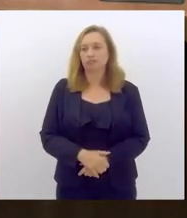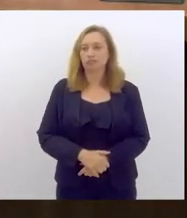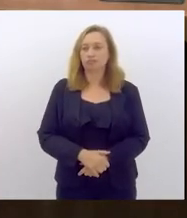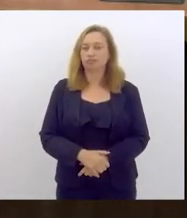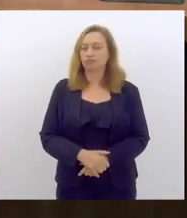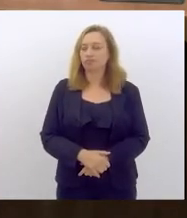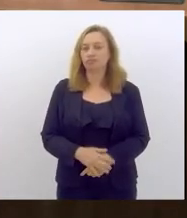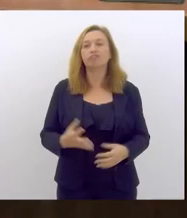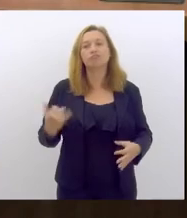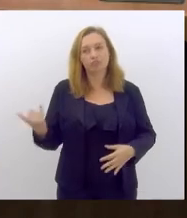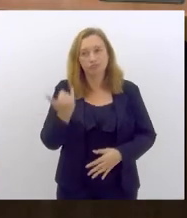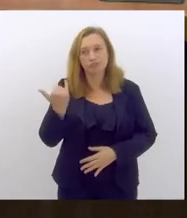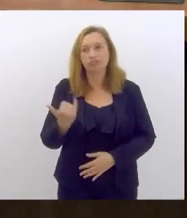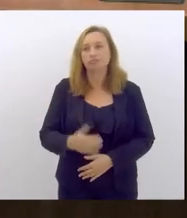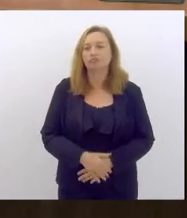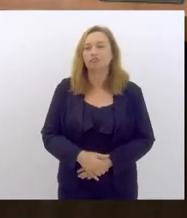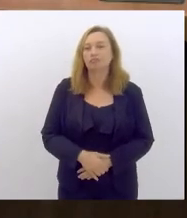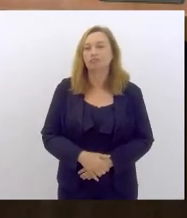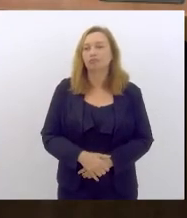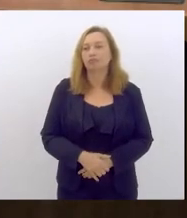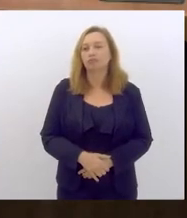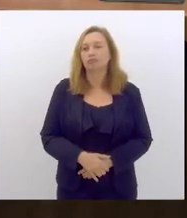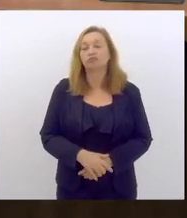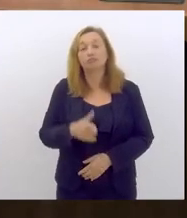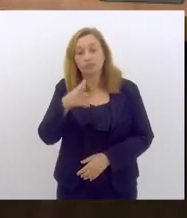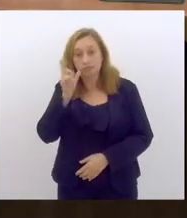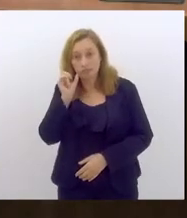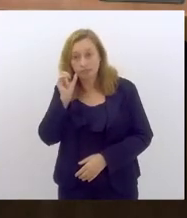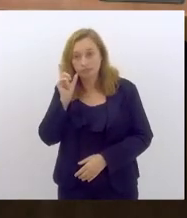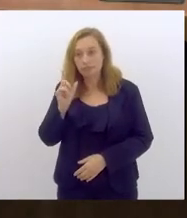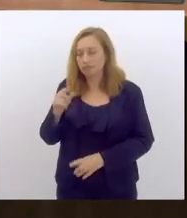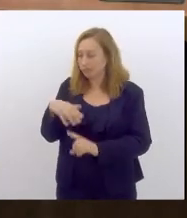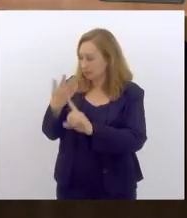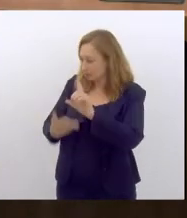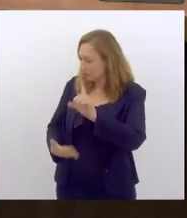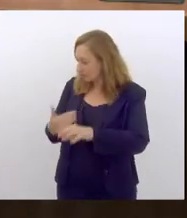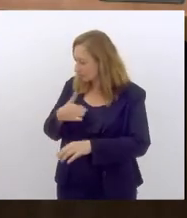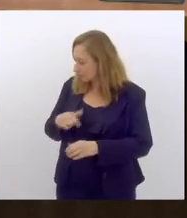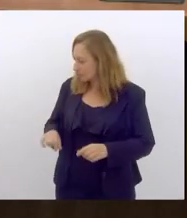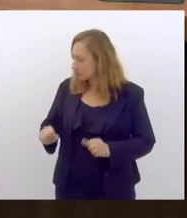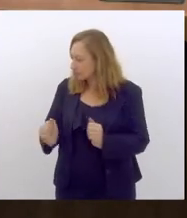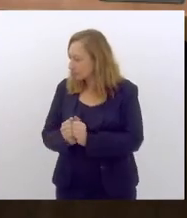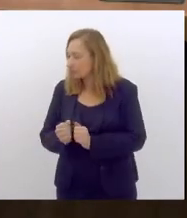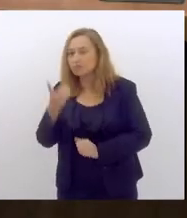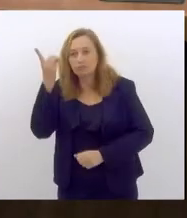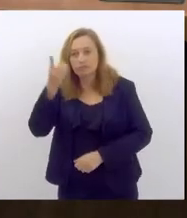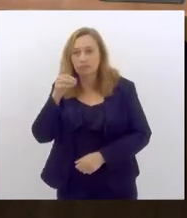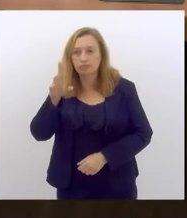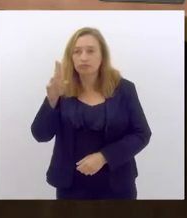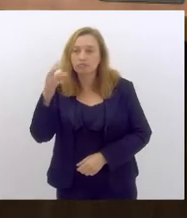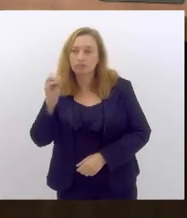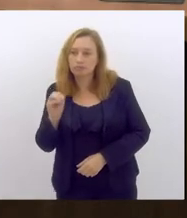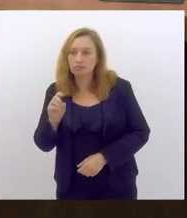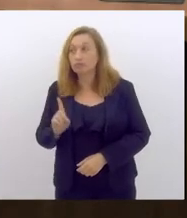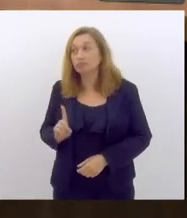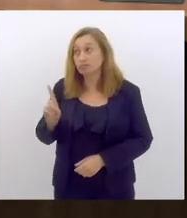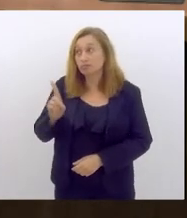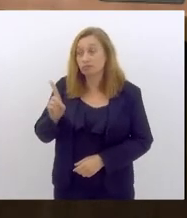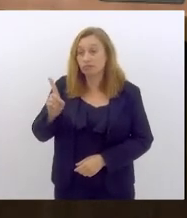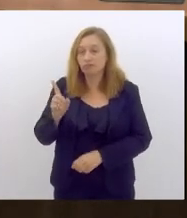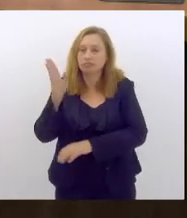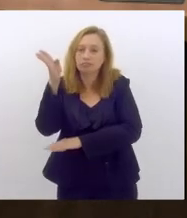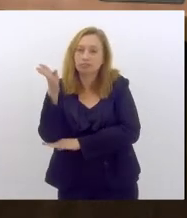coisa muito importante. E ontem eu fui homenageado, junto com o deputado Hugo Leal, lá no